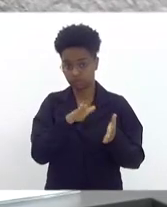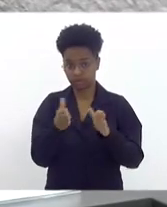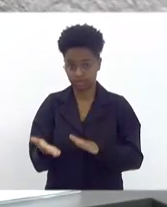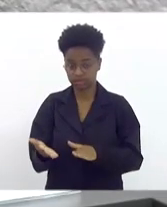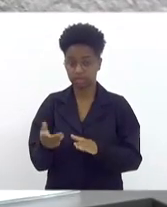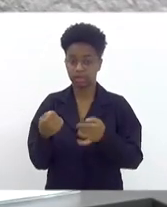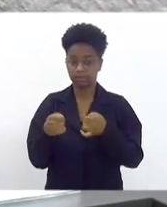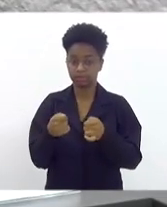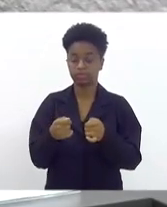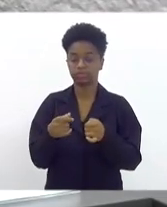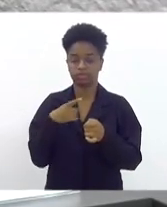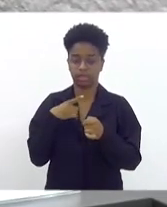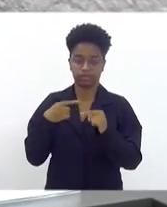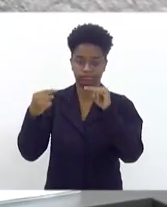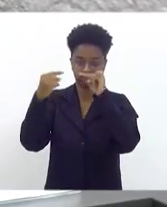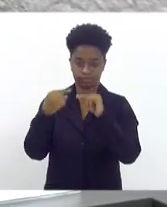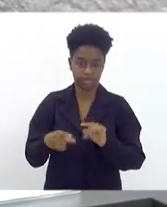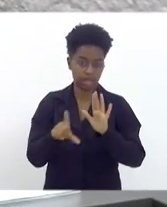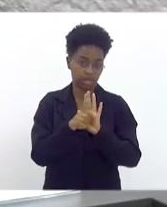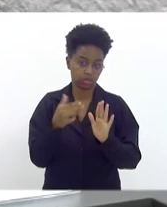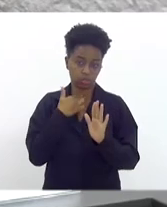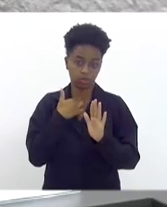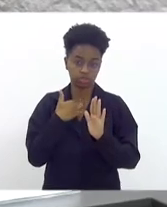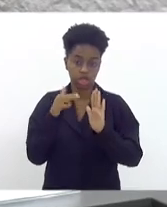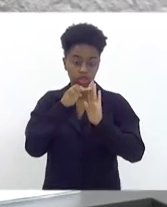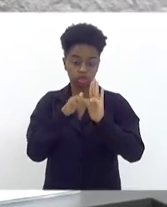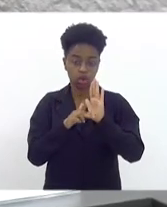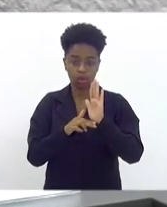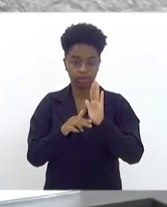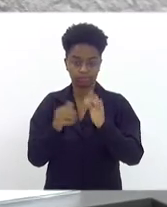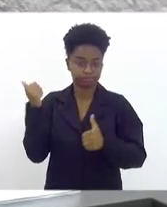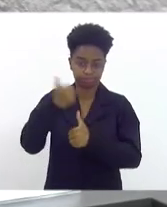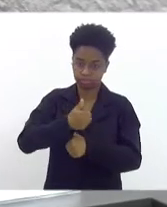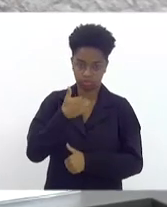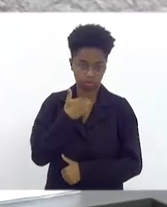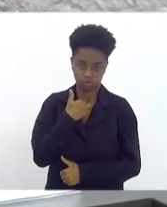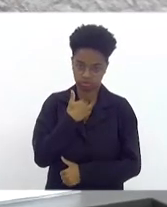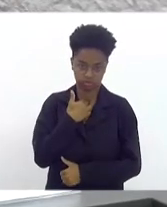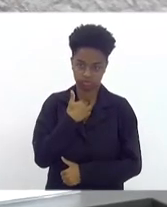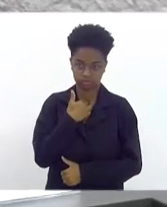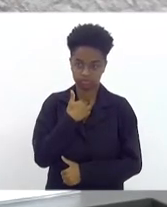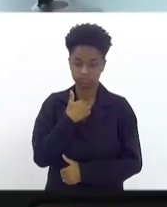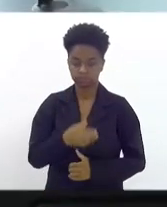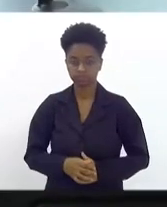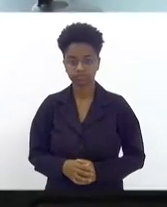tem os herdeiros legais. Não pode uma norma administrativa do ECAD se sobrepor a isso. Exatamente. Isso é um dado